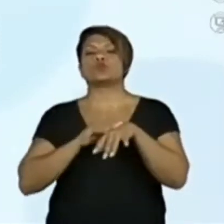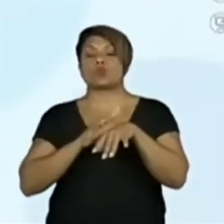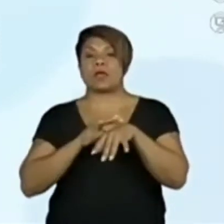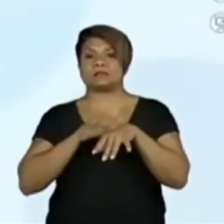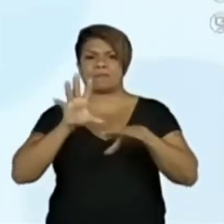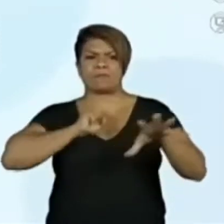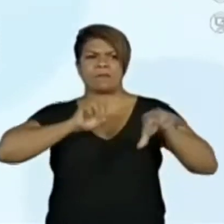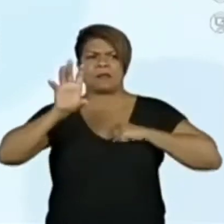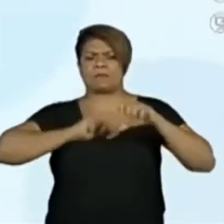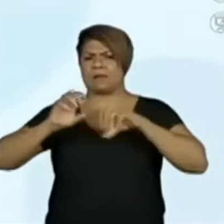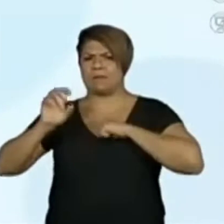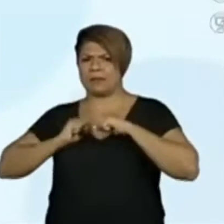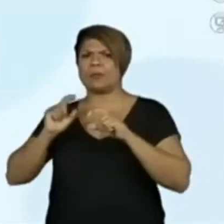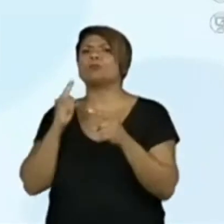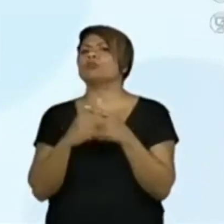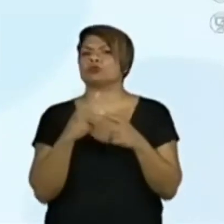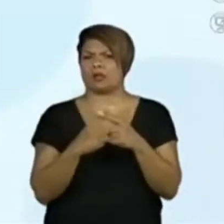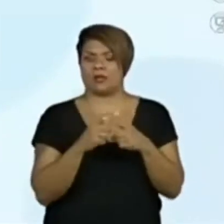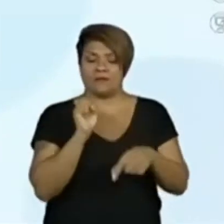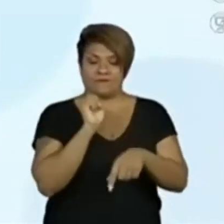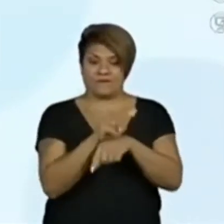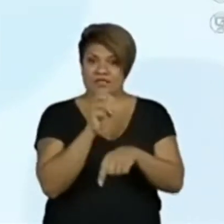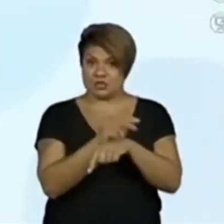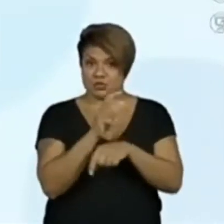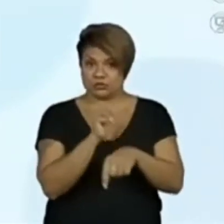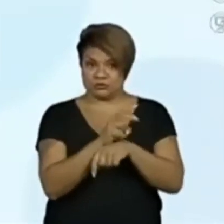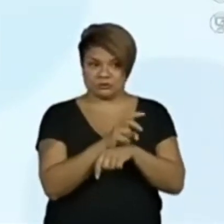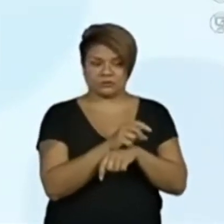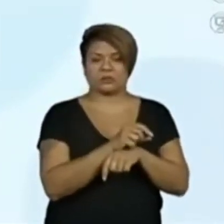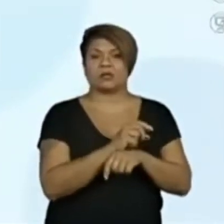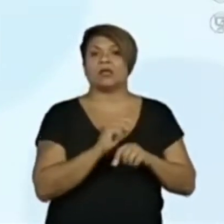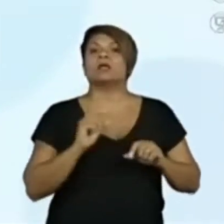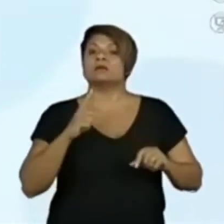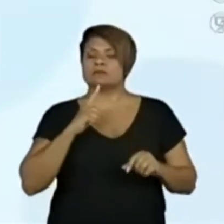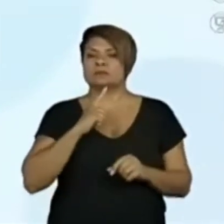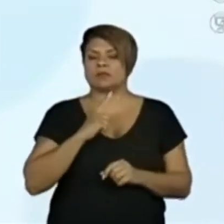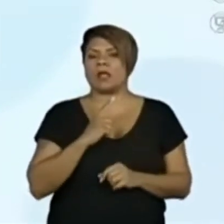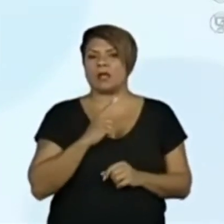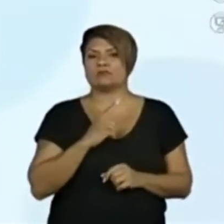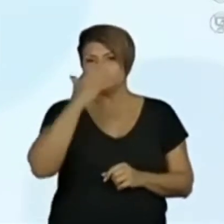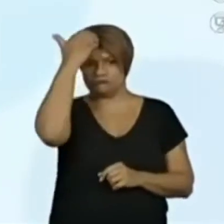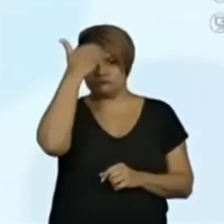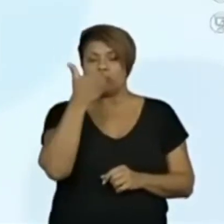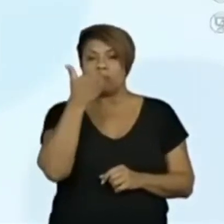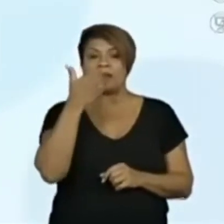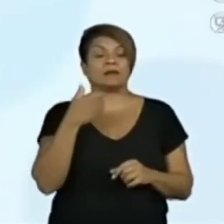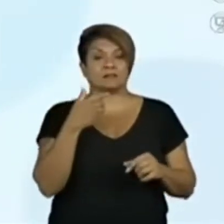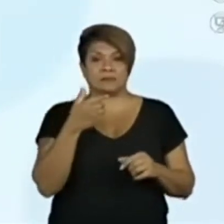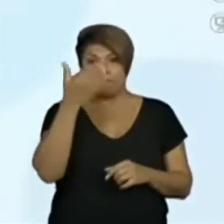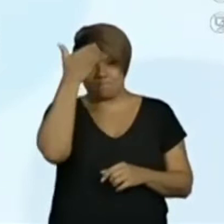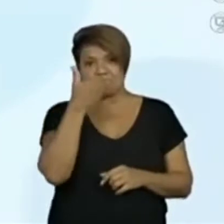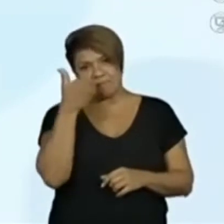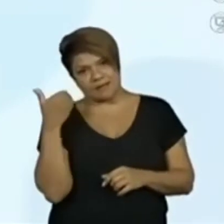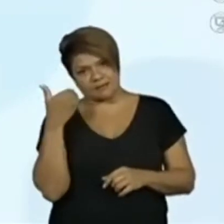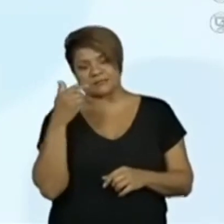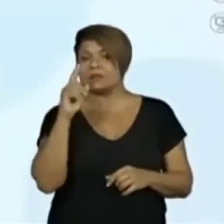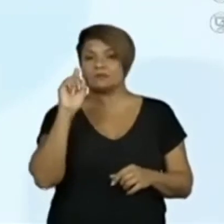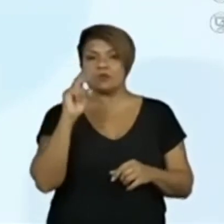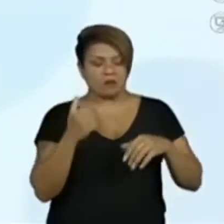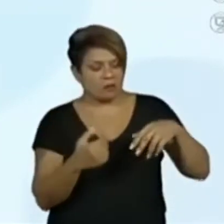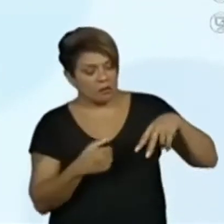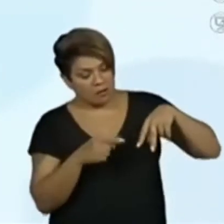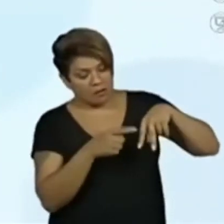por vírus e caracterizada por paralisia súbita, geralmente nas pernas. A